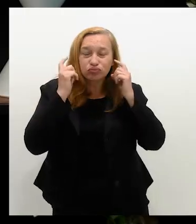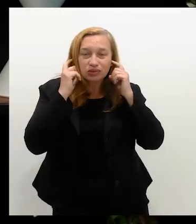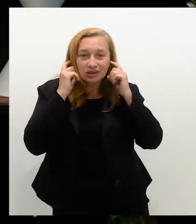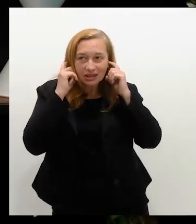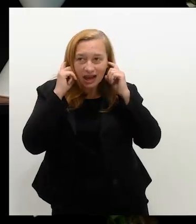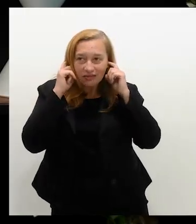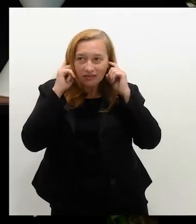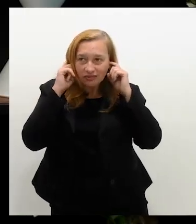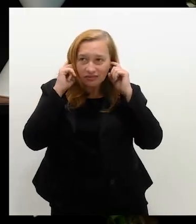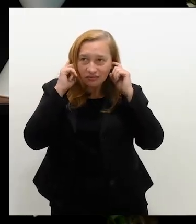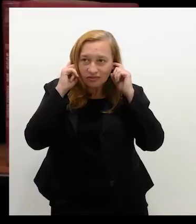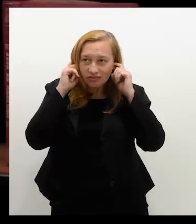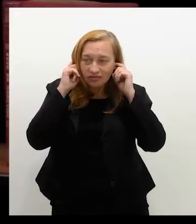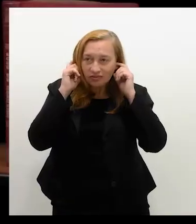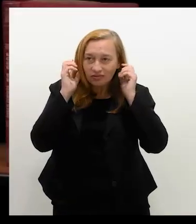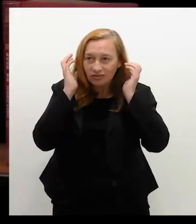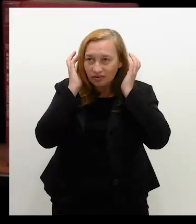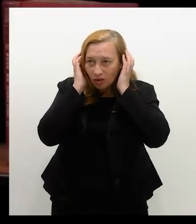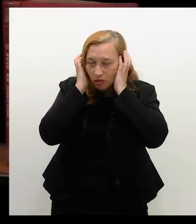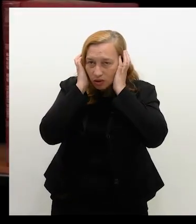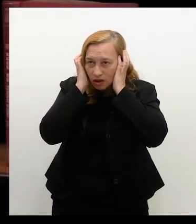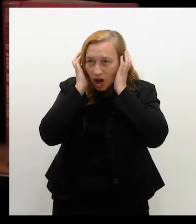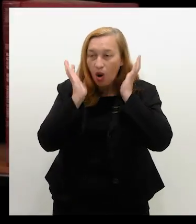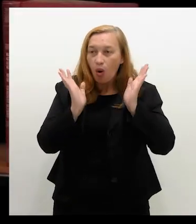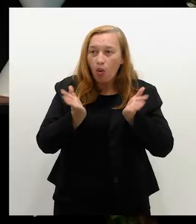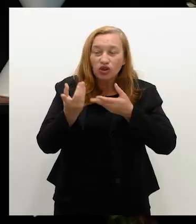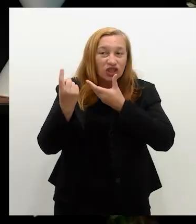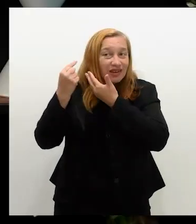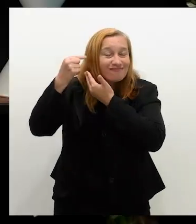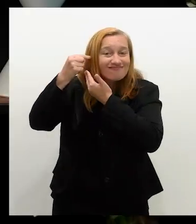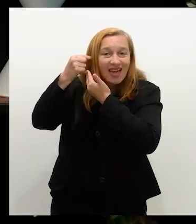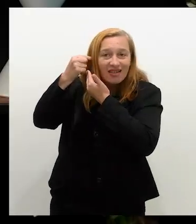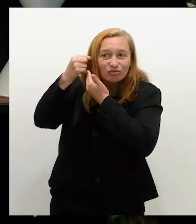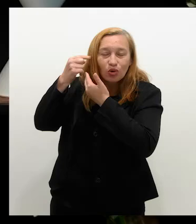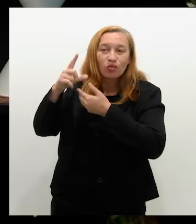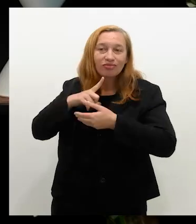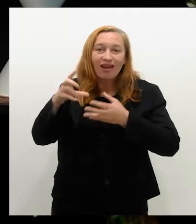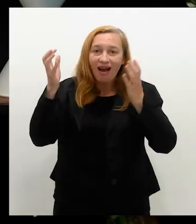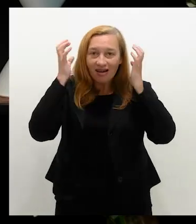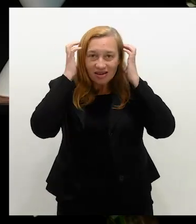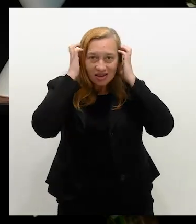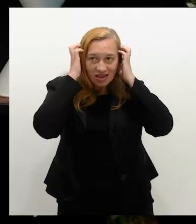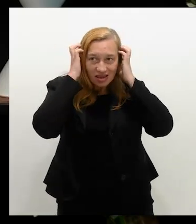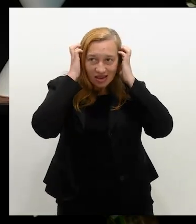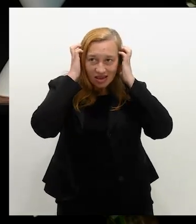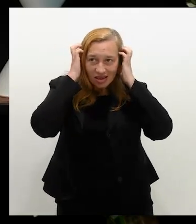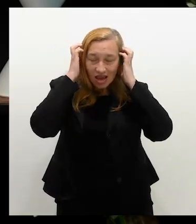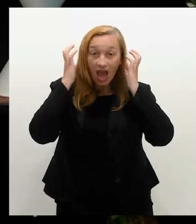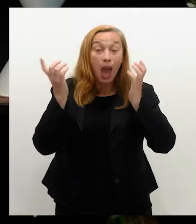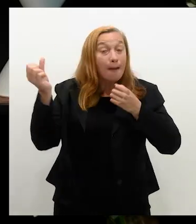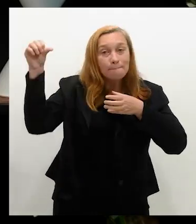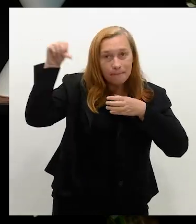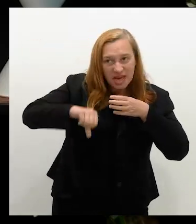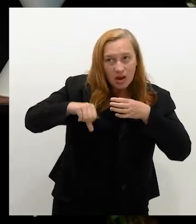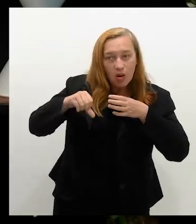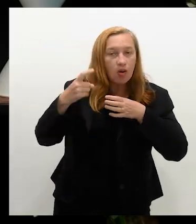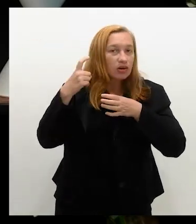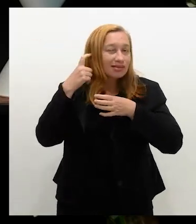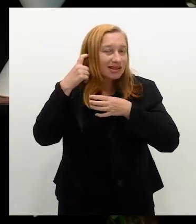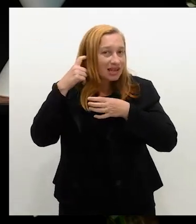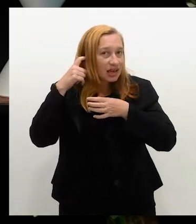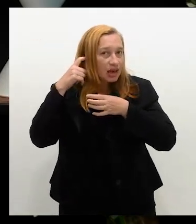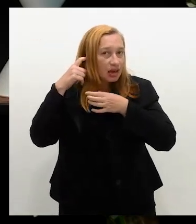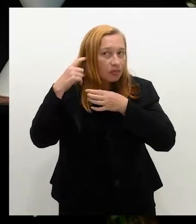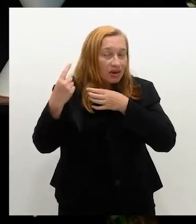era externo. Então, tinha uma esponja que punha aqui. Hoje em dia é dentro do ouvido. Eu imagino que deve ser pior para a audição, porque está